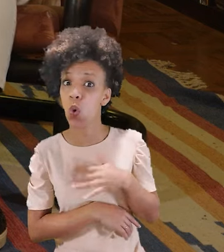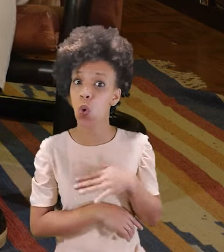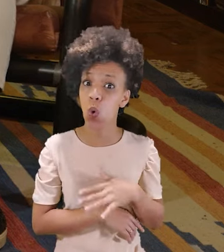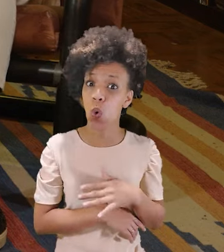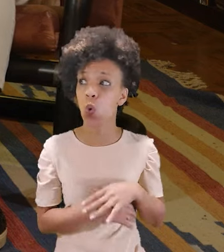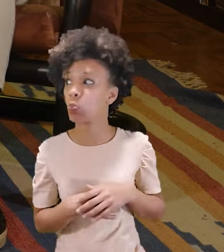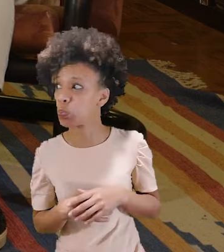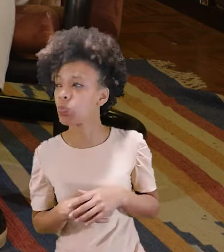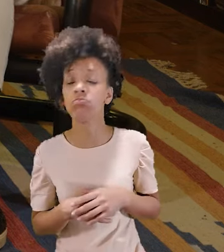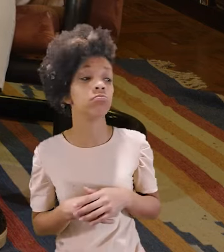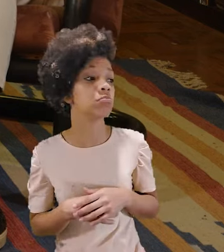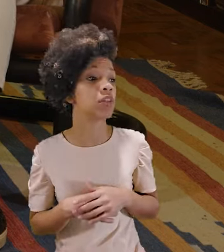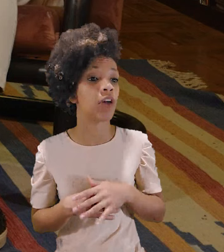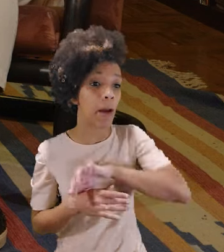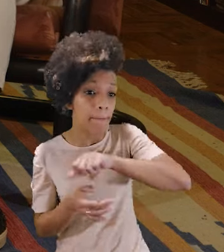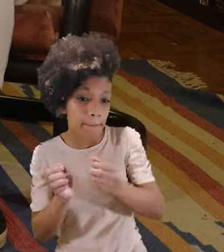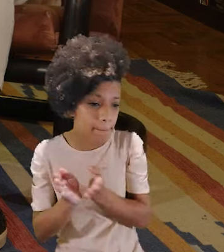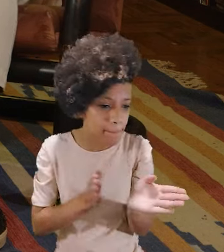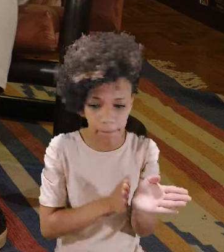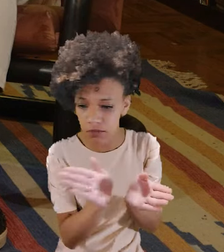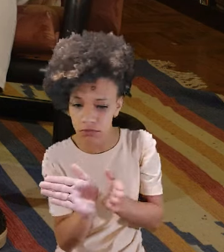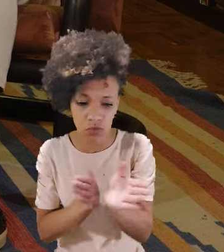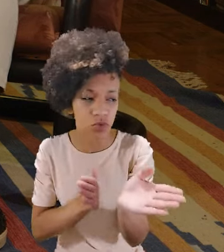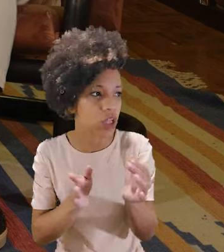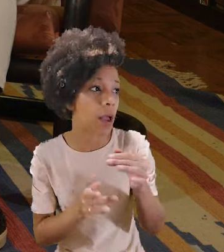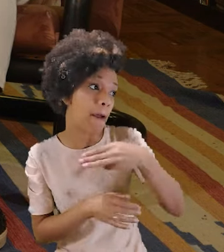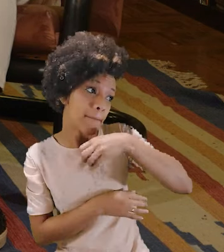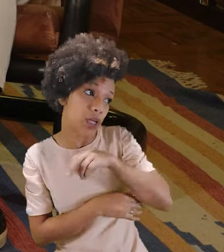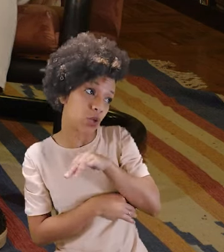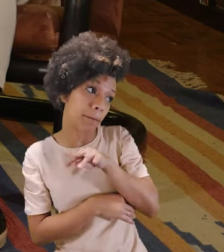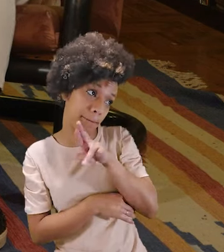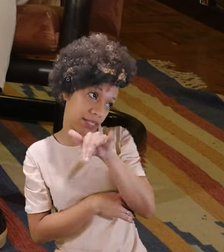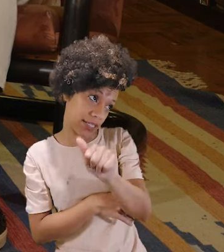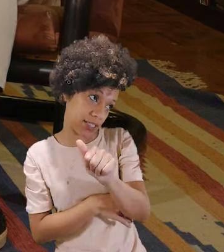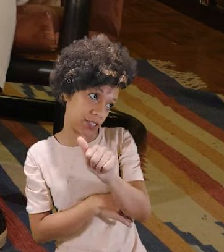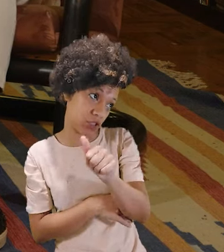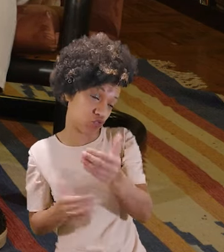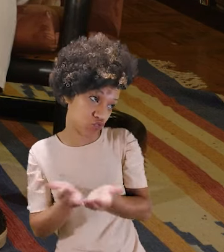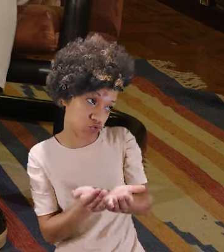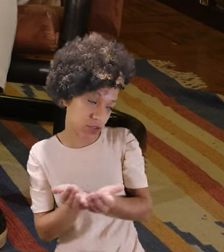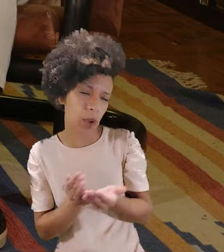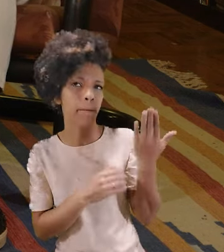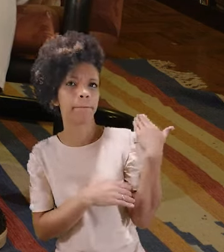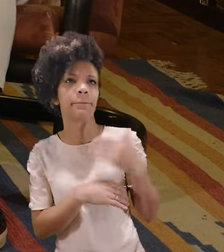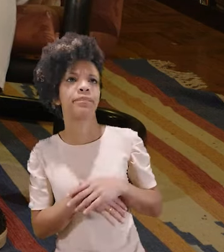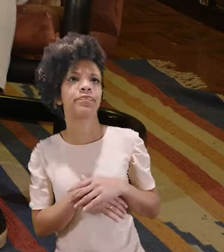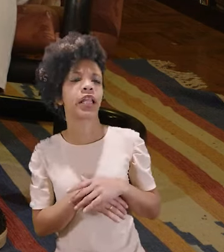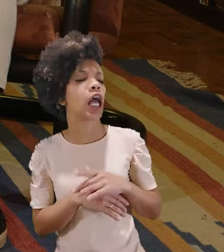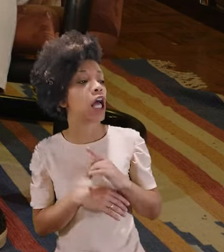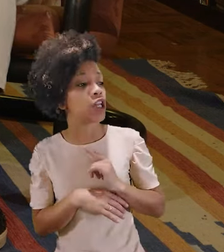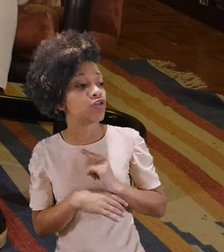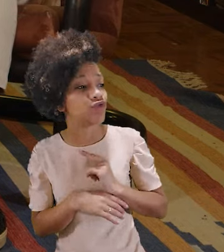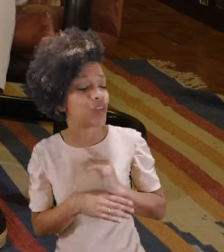Ester são essas coisas dentro nave fala assim para a direita então suas manobrista de navio então o tempo atrás tava assistindo